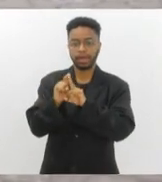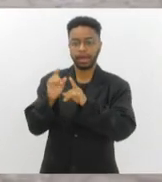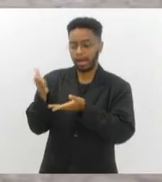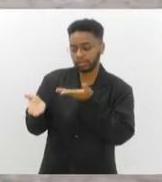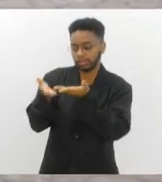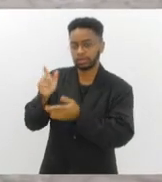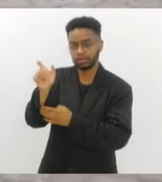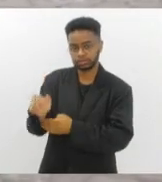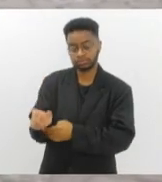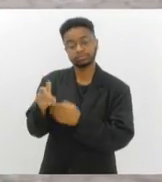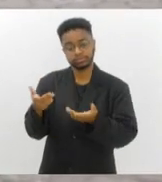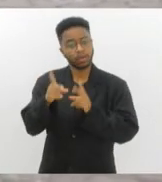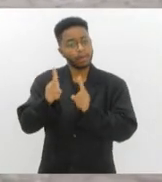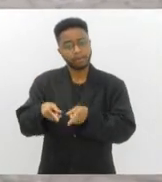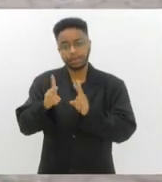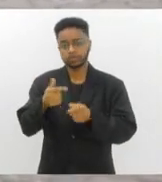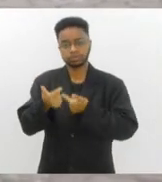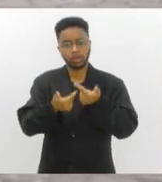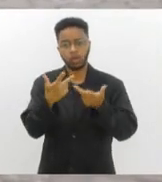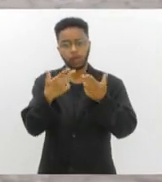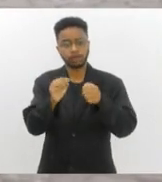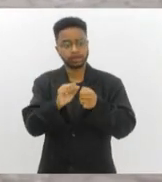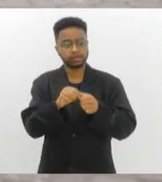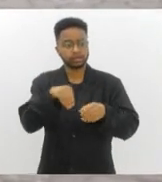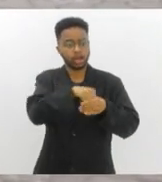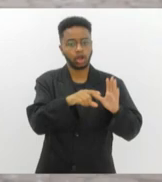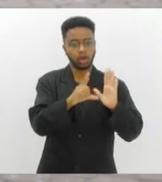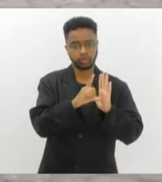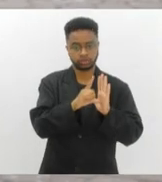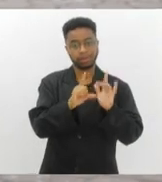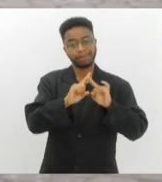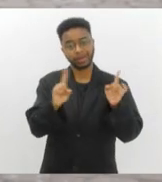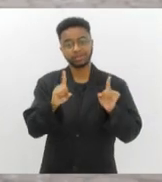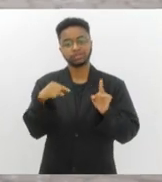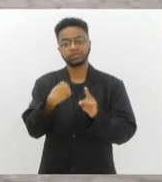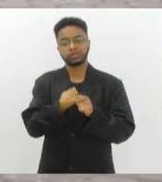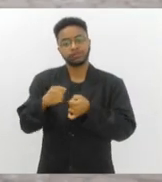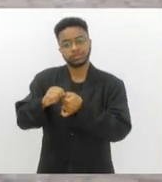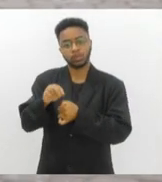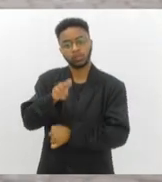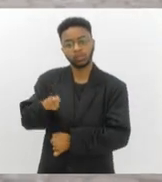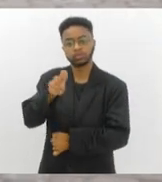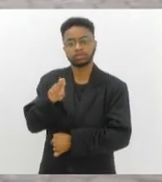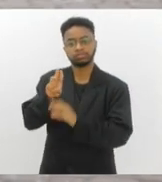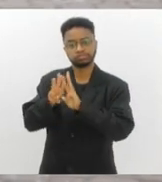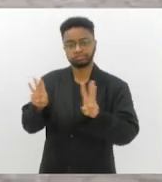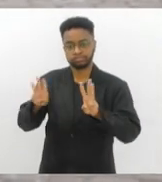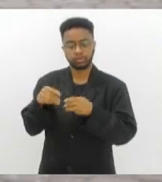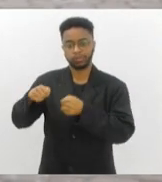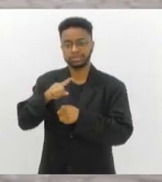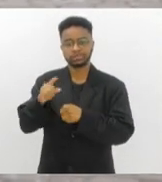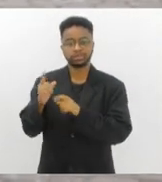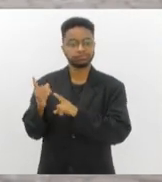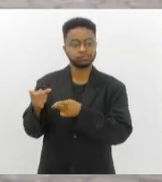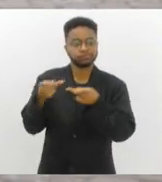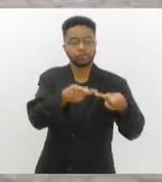atendimento. Exatamente os mesmos serviços que você faria numa loja física, só que sem a necessidade de você se deslocar até lá. E quais